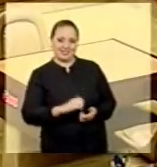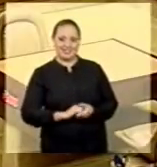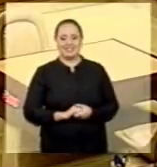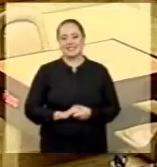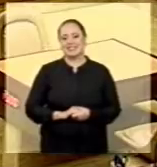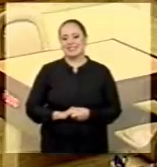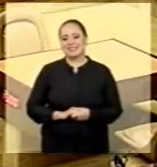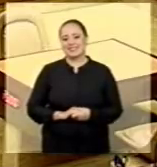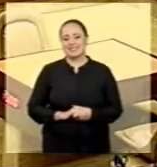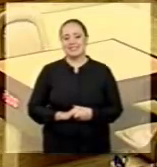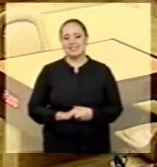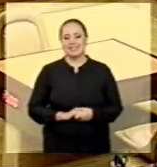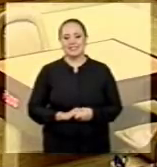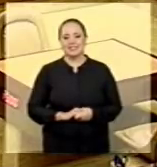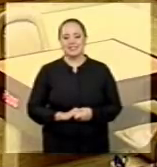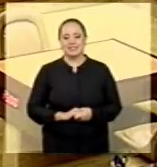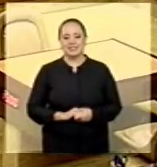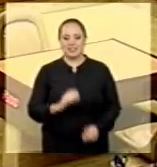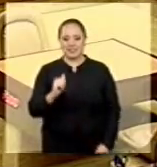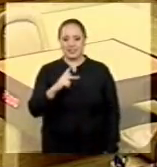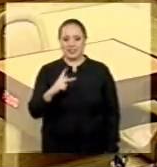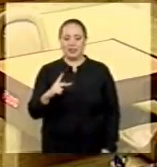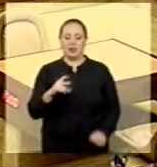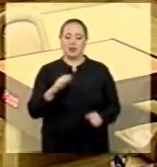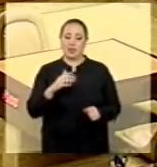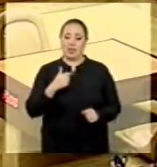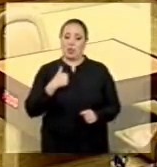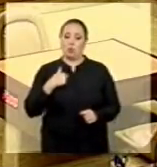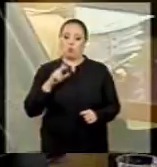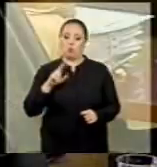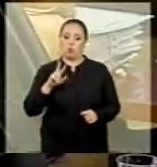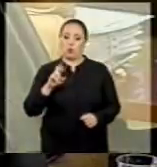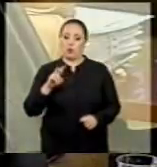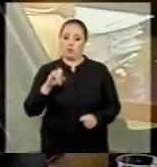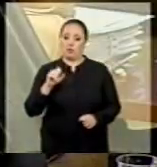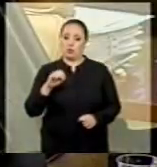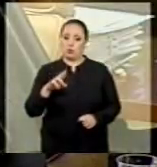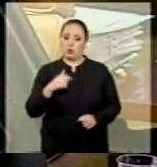cadeira. Ações penais julgadas como revisor.